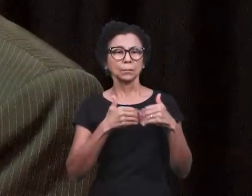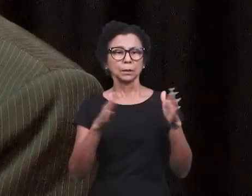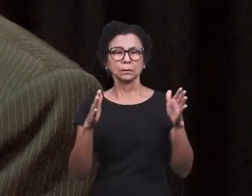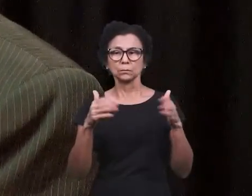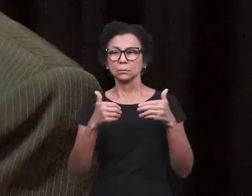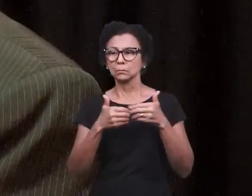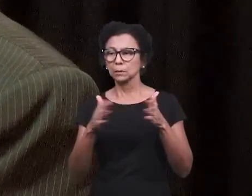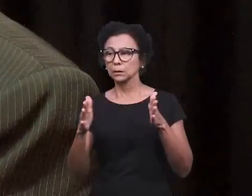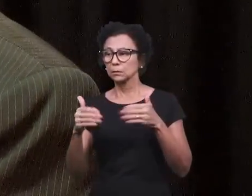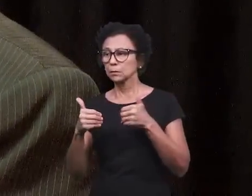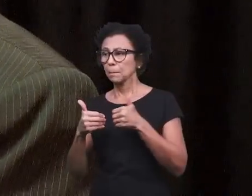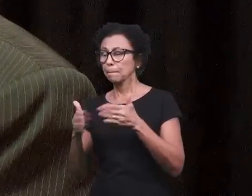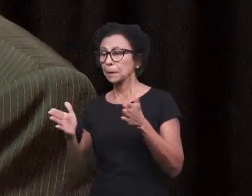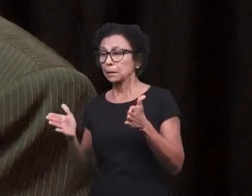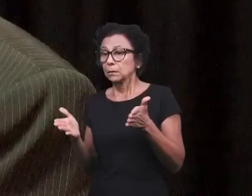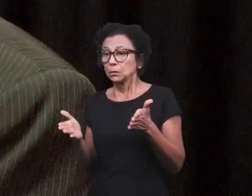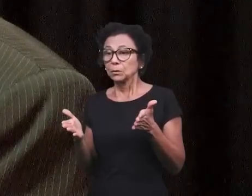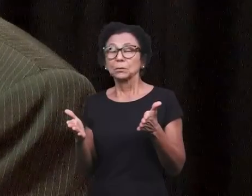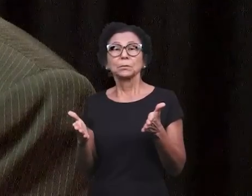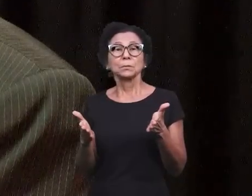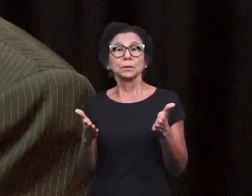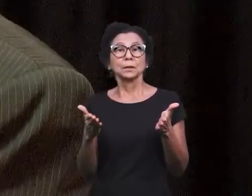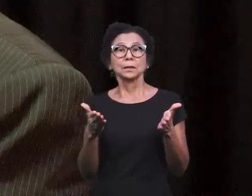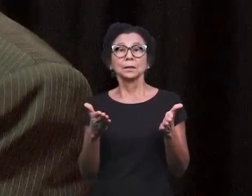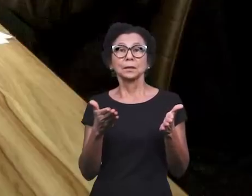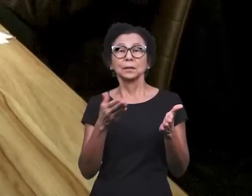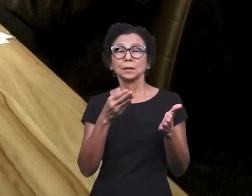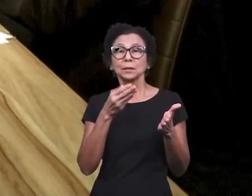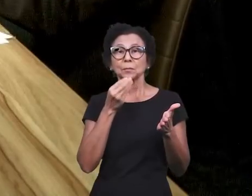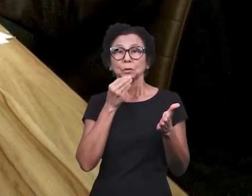que aconteceu no